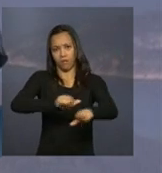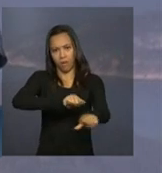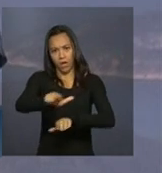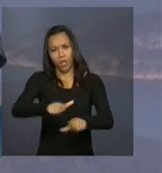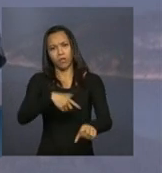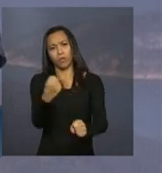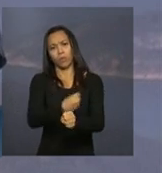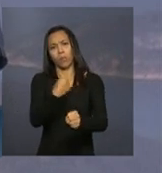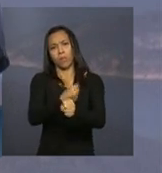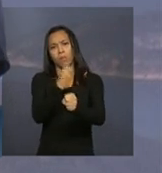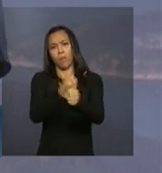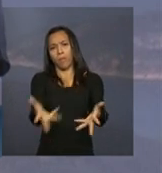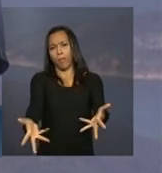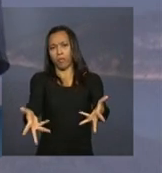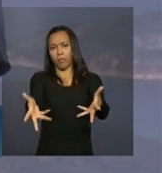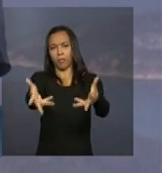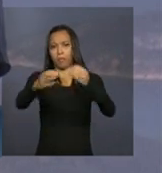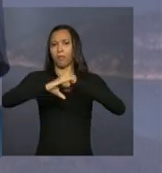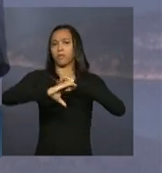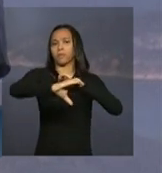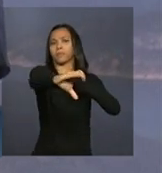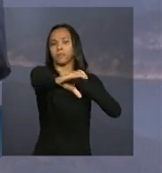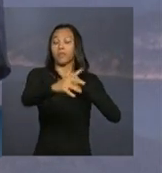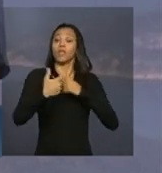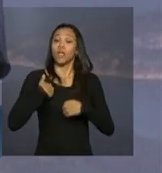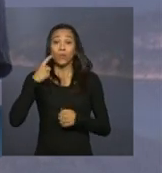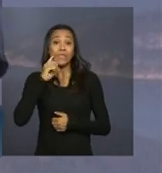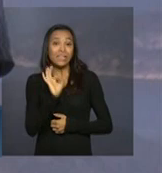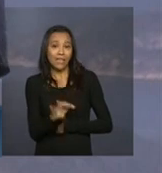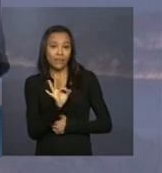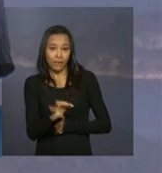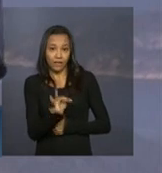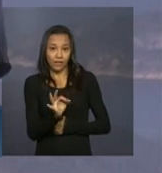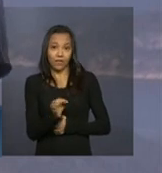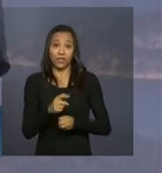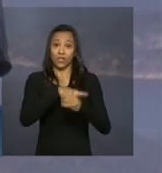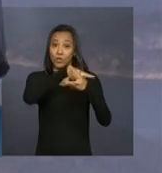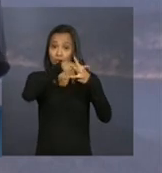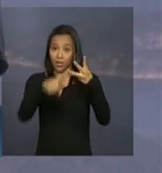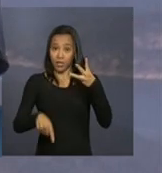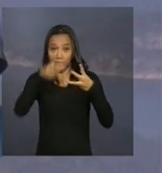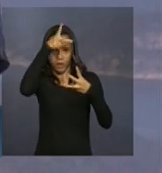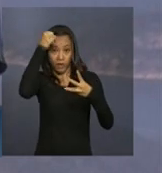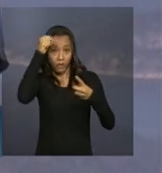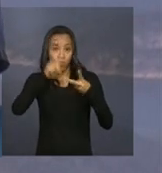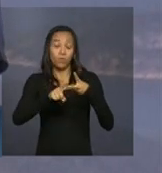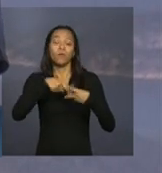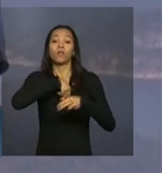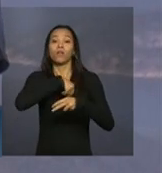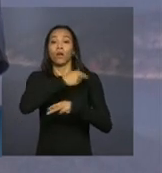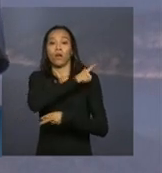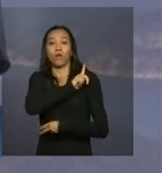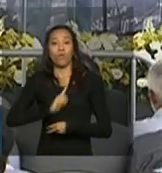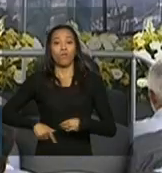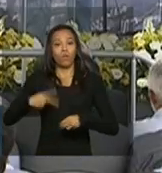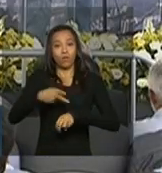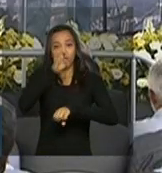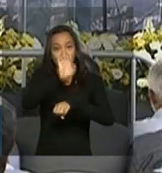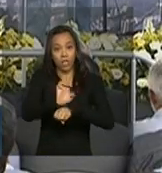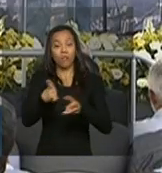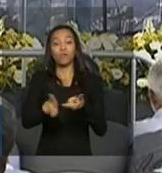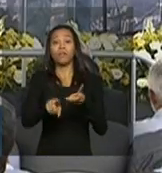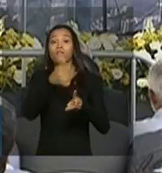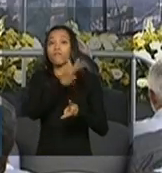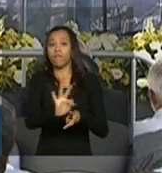essa obra. E eu tenho certeza que os três entes federativos juntos, Prefeitura, Governo do Estado e Governo